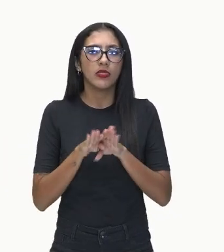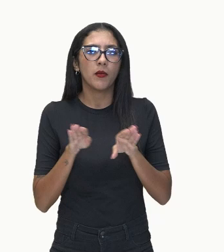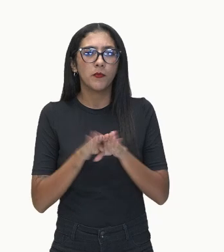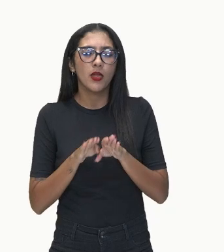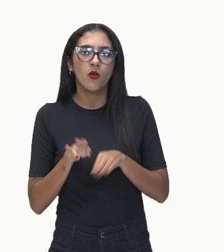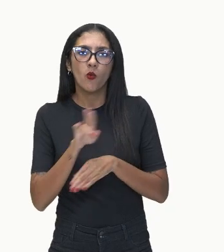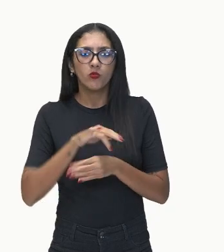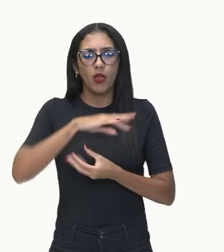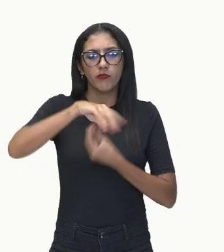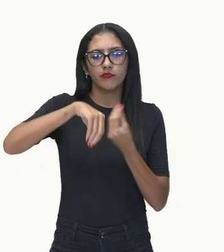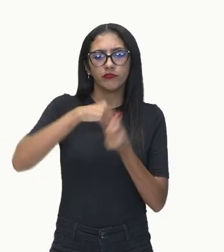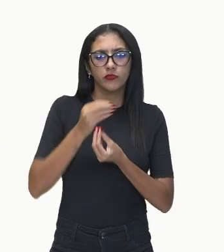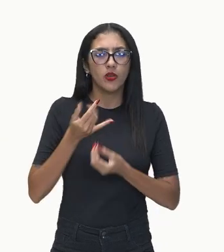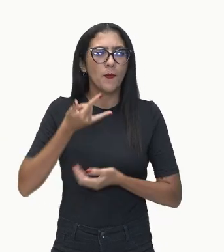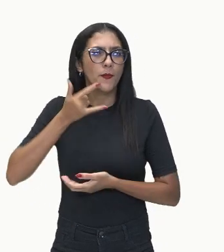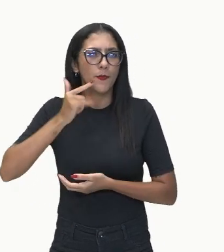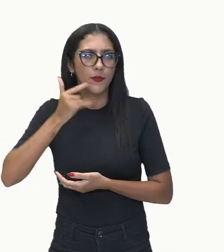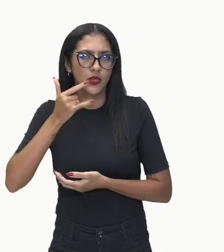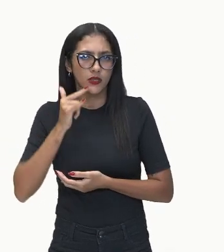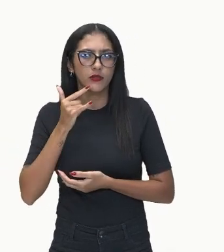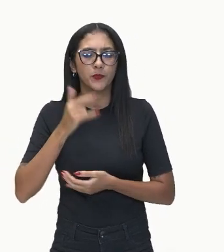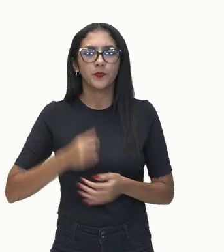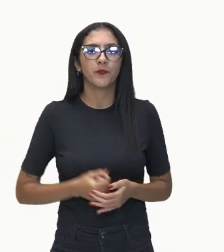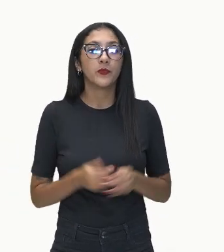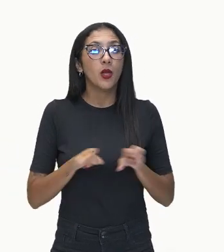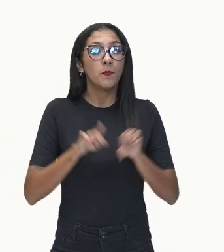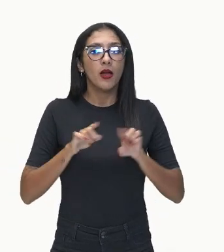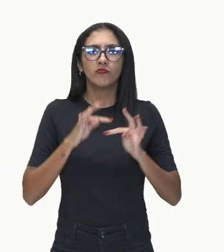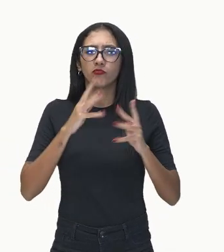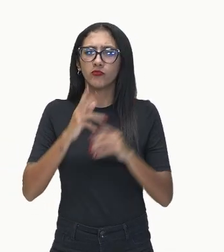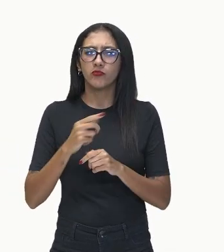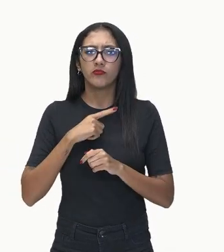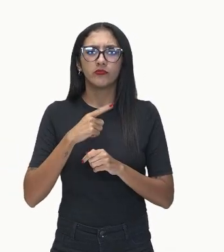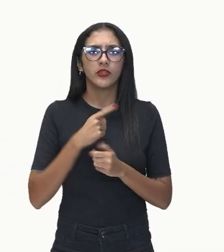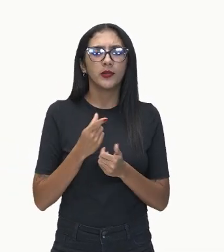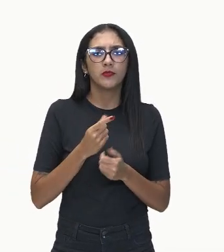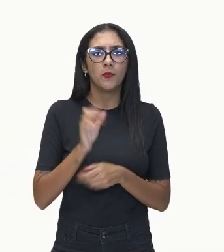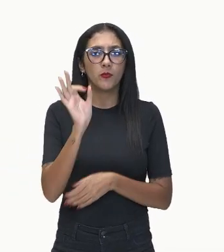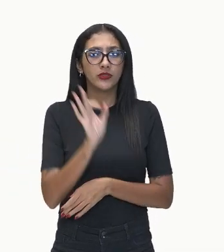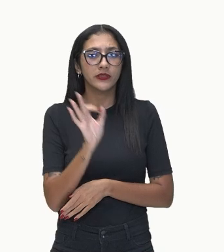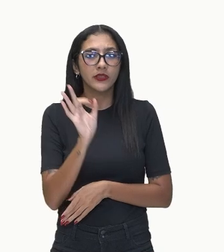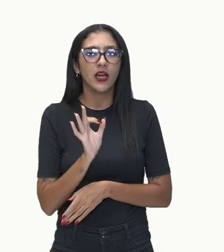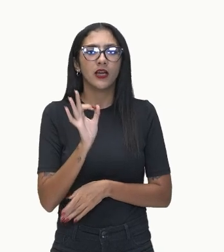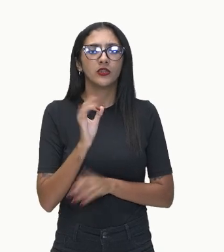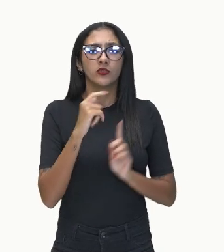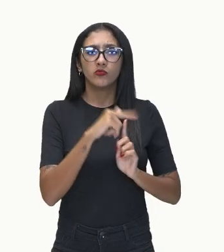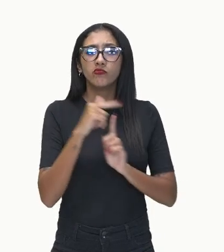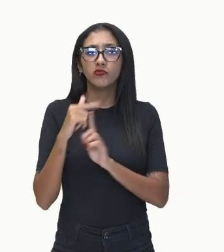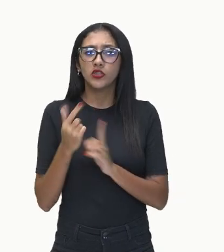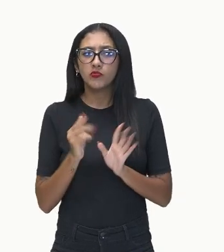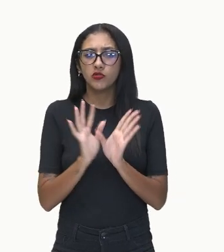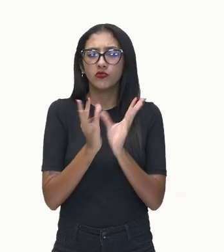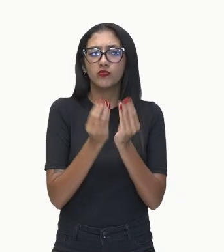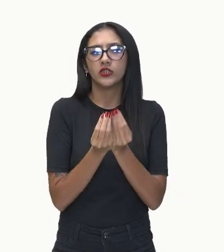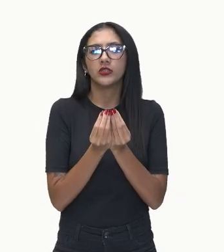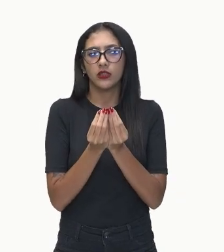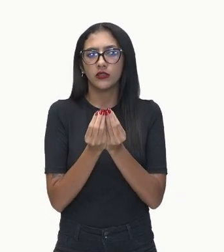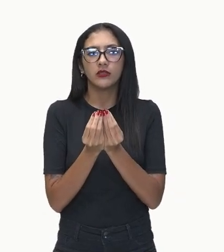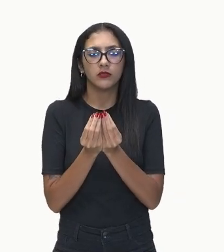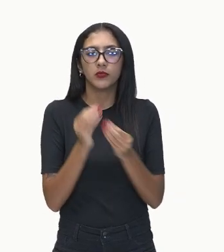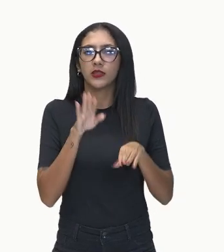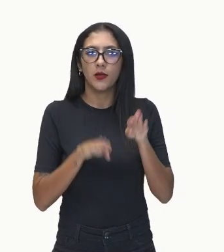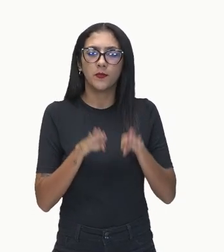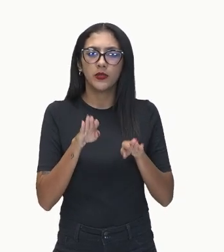bebidas alcoólicas. Claro, tudo com porcentagens, com teores alcoólicos diferentes. E ele também